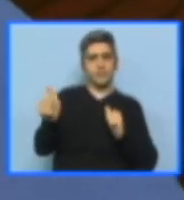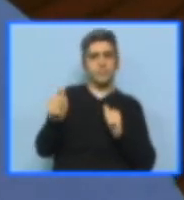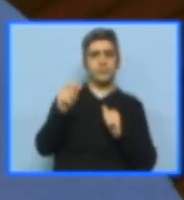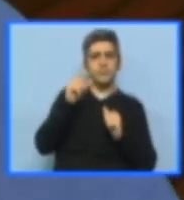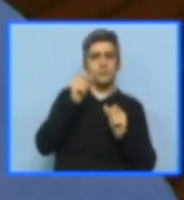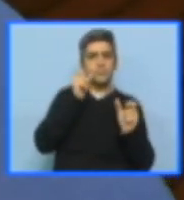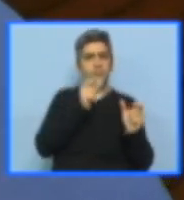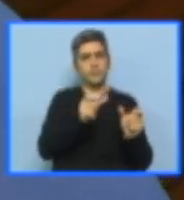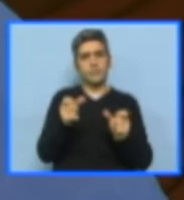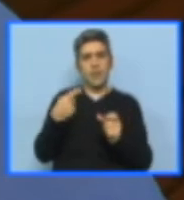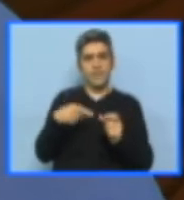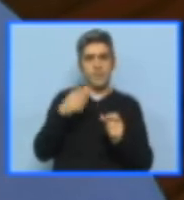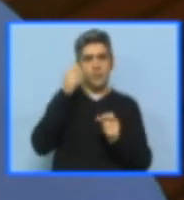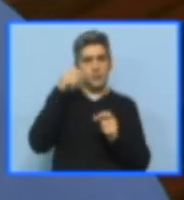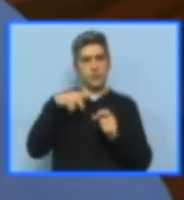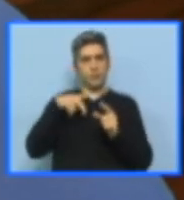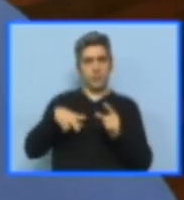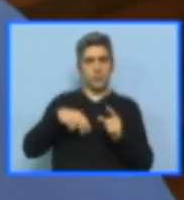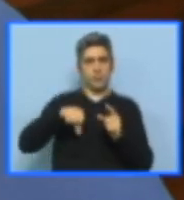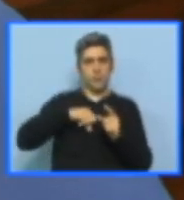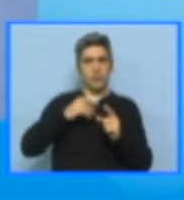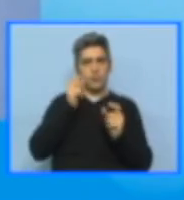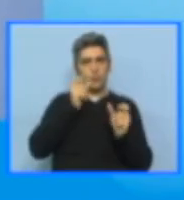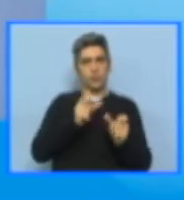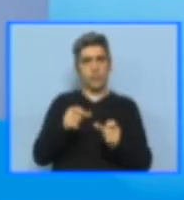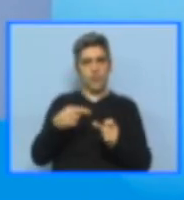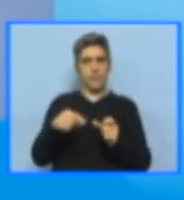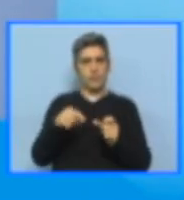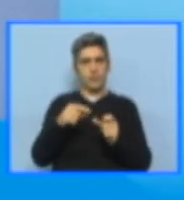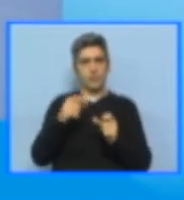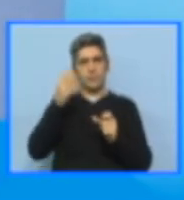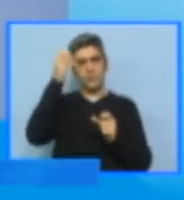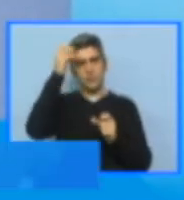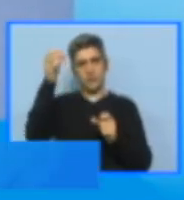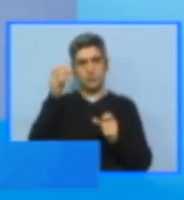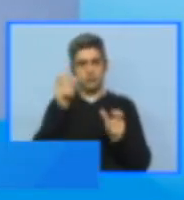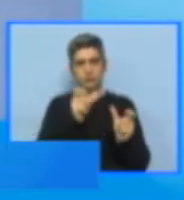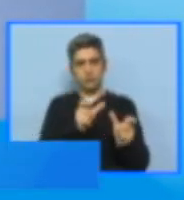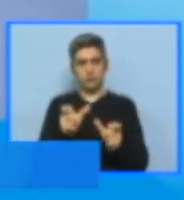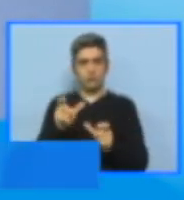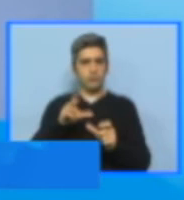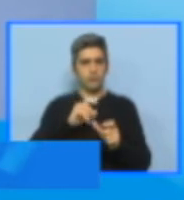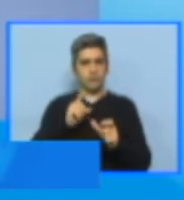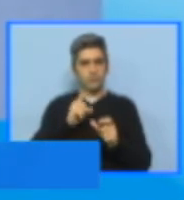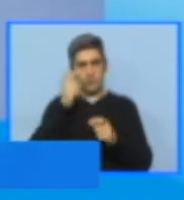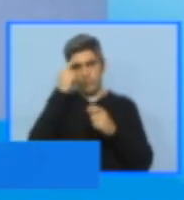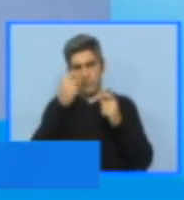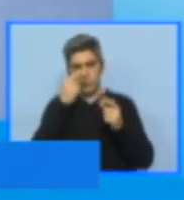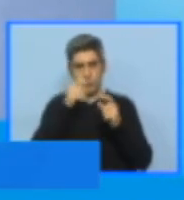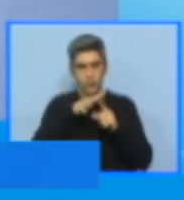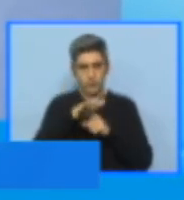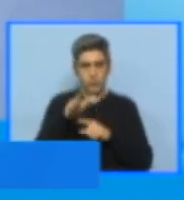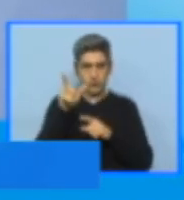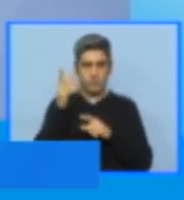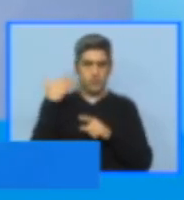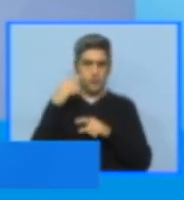pelo controle real, quer em Portugal e em Espanha, que a coroa exercia sobre o pensamento e sobre a